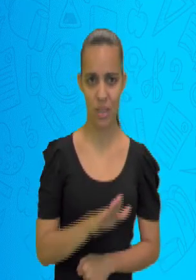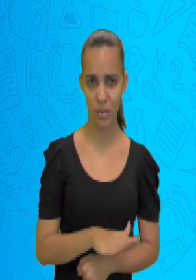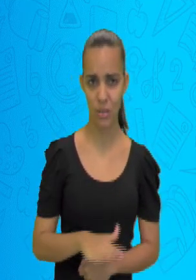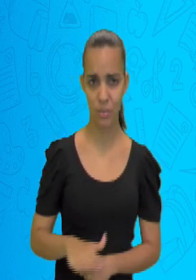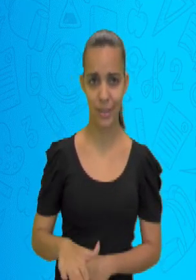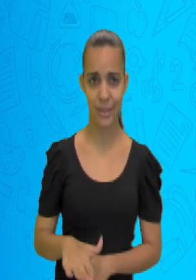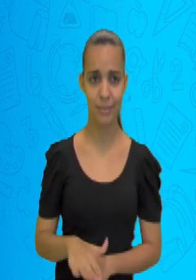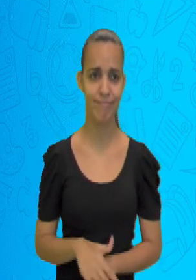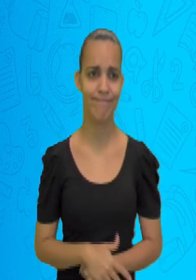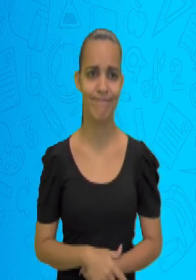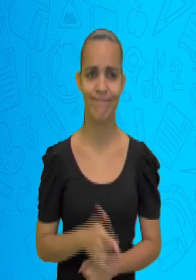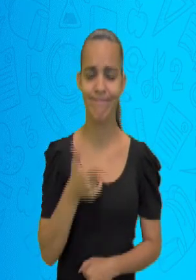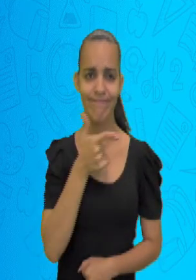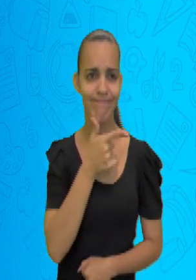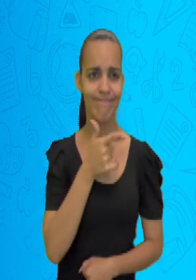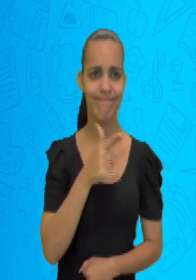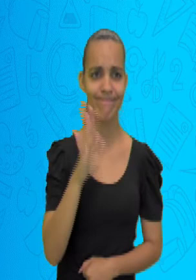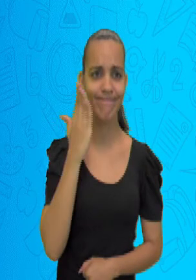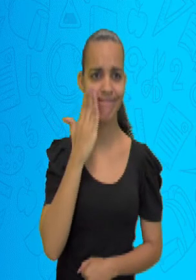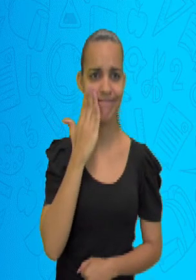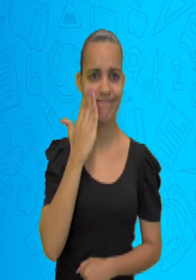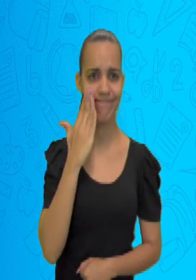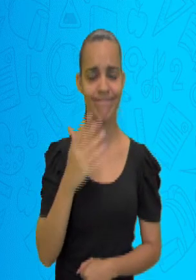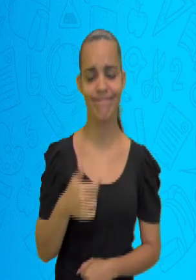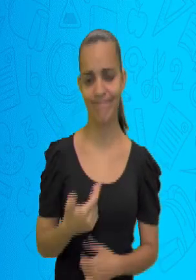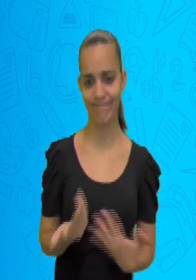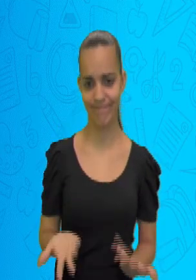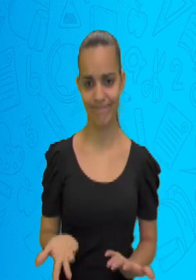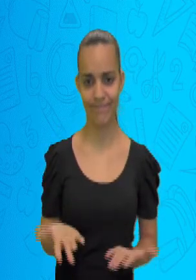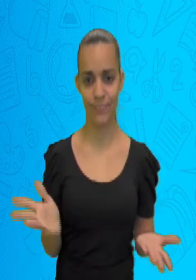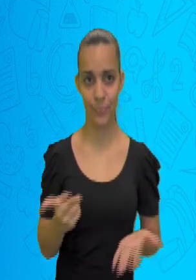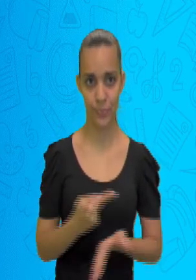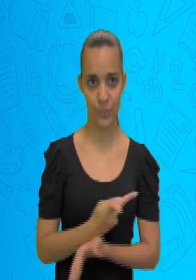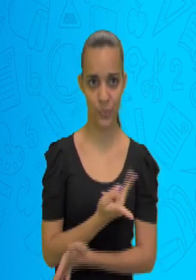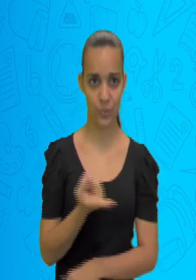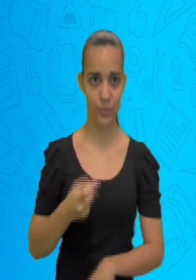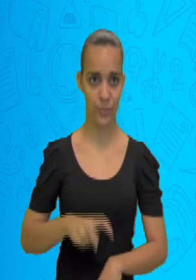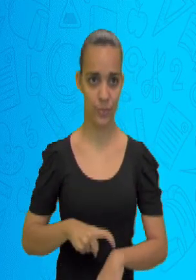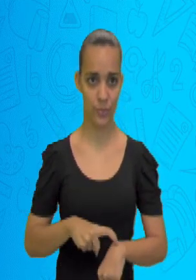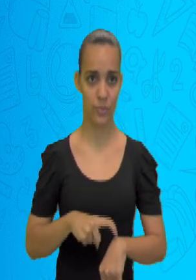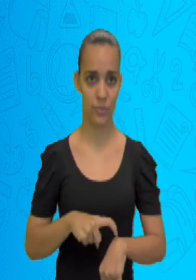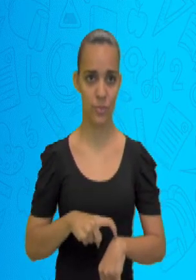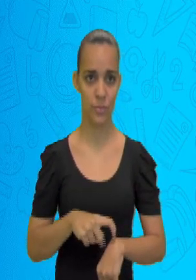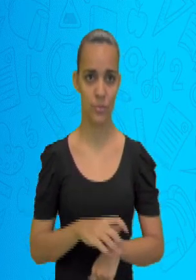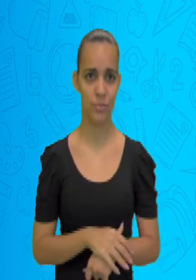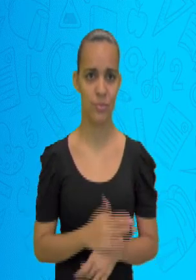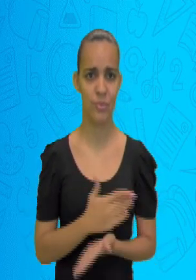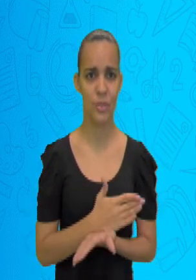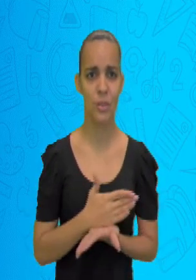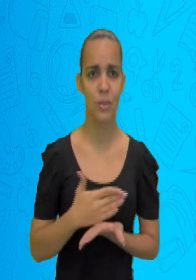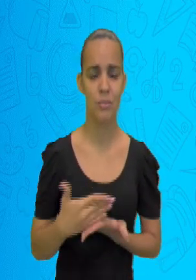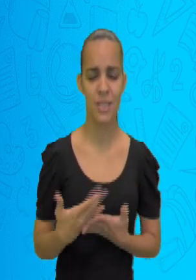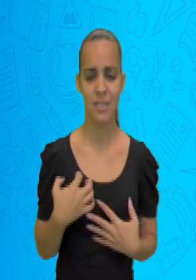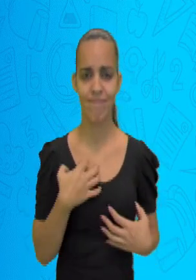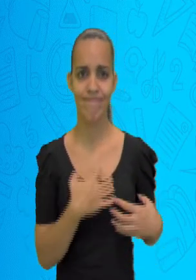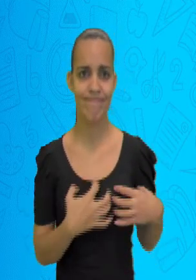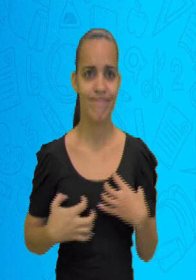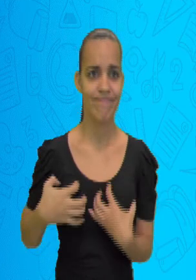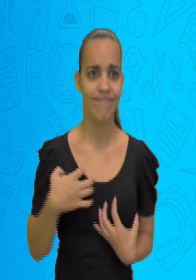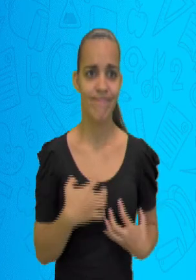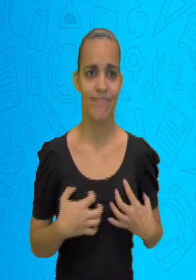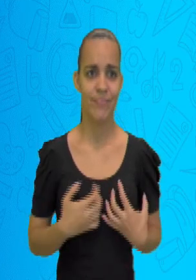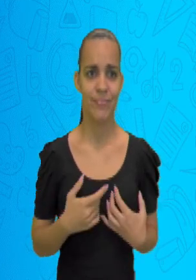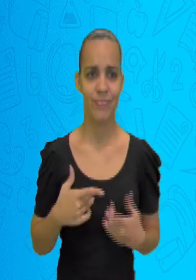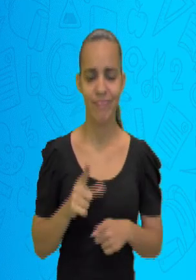então, não conseguem entender bem a situação e começam a ficar angustiados por não sair de